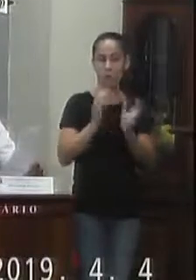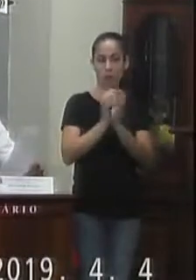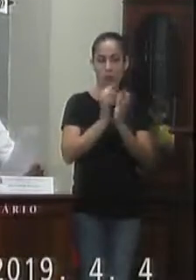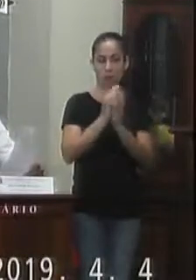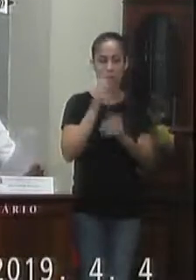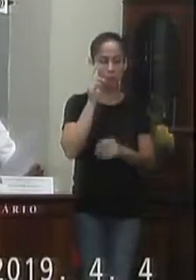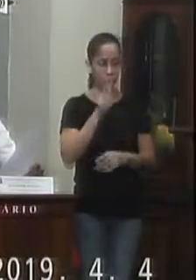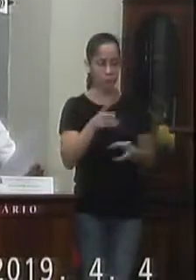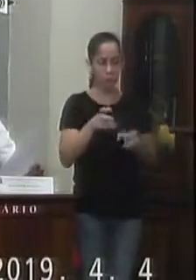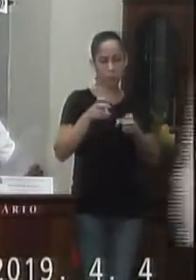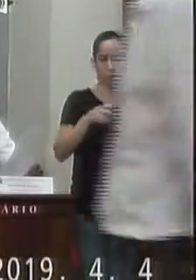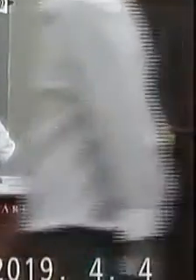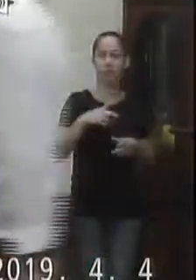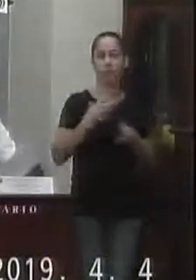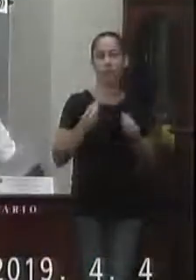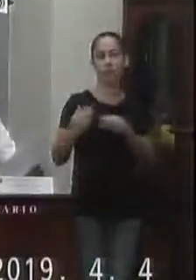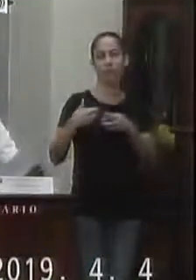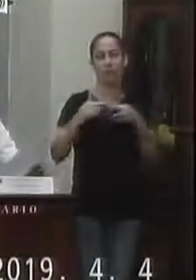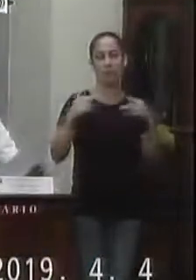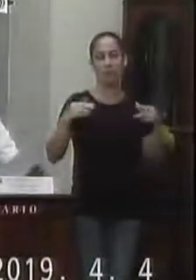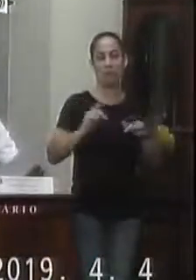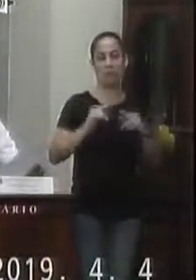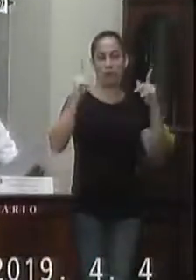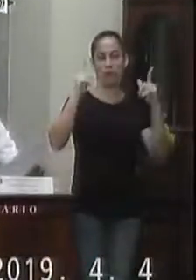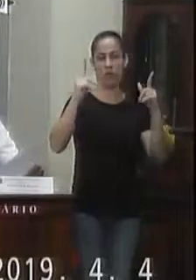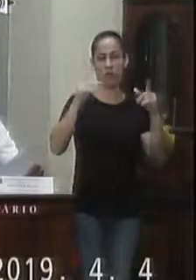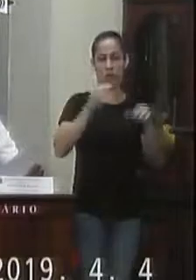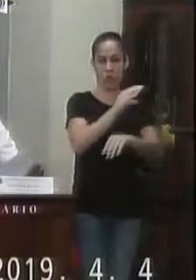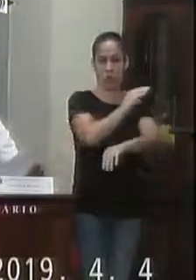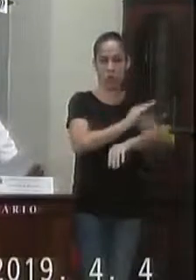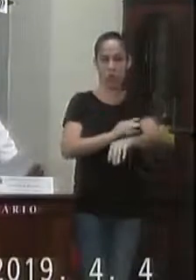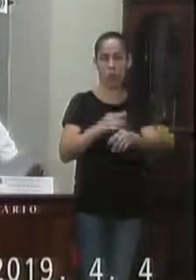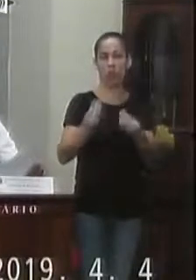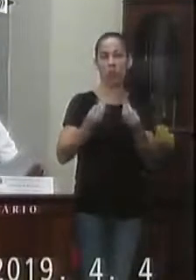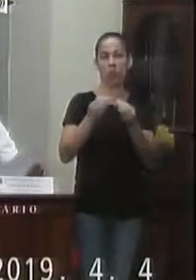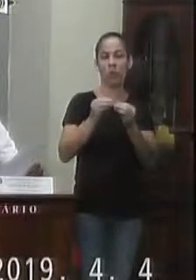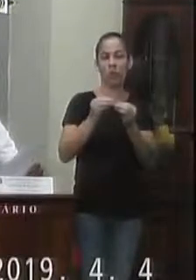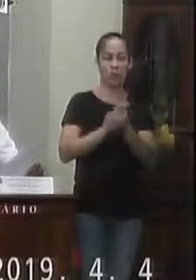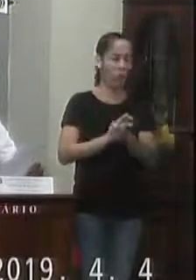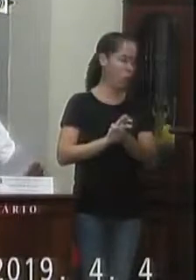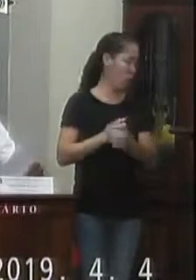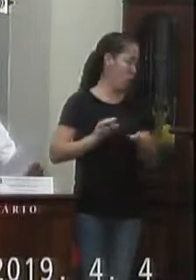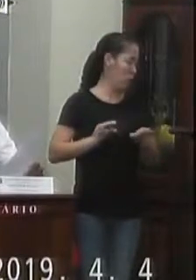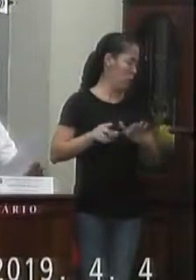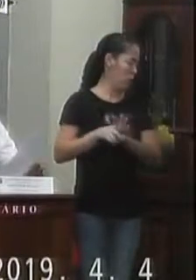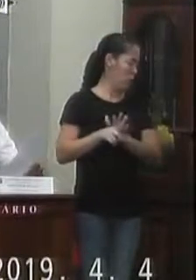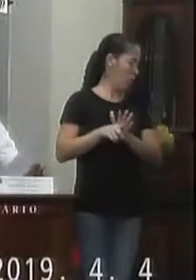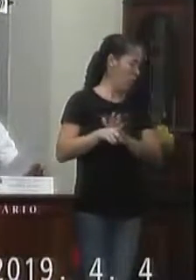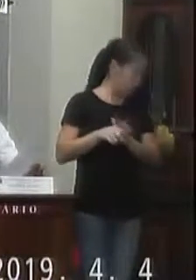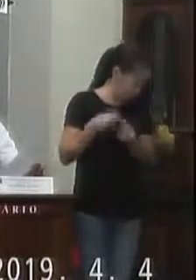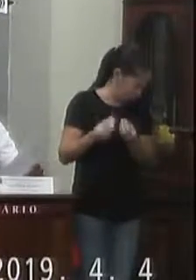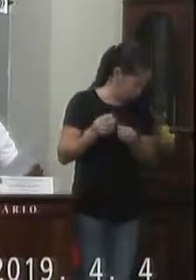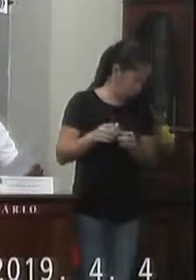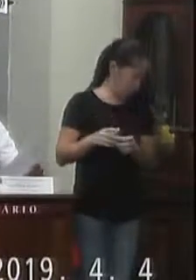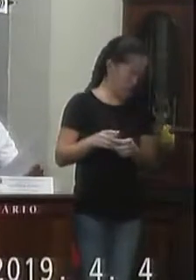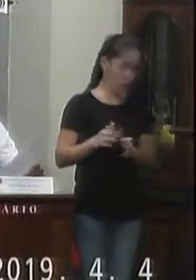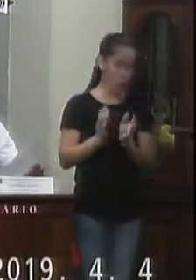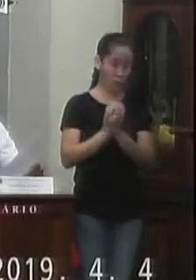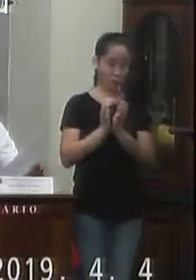comissão e preserva a diversidade e integridade do patrimônio público do município. Por fim, analisando o projeto de lei ordinária enviado a essa Comissão do Meio